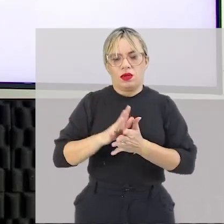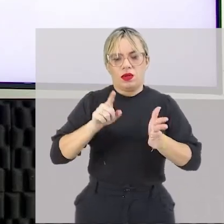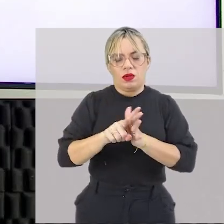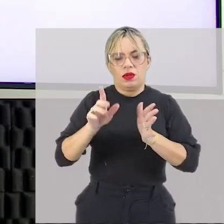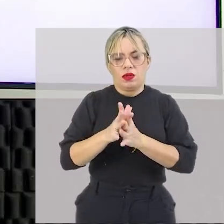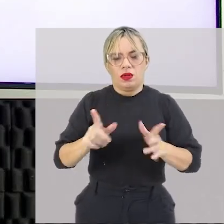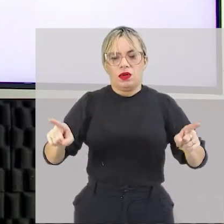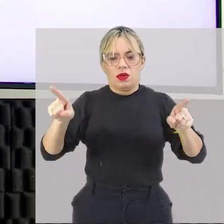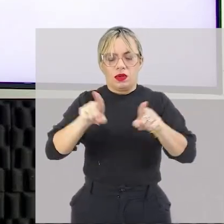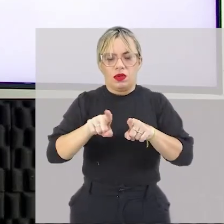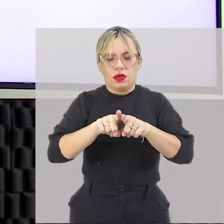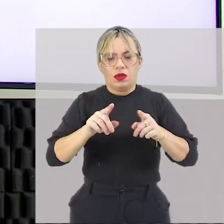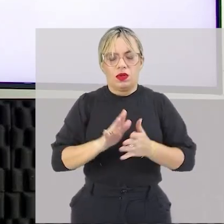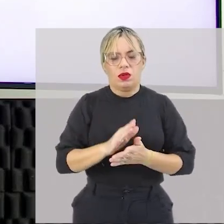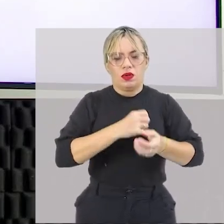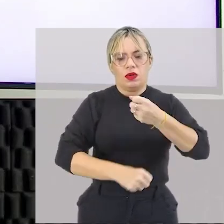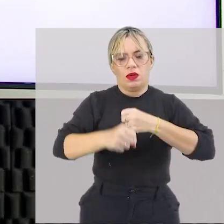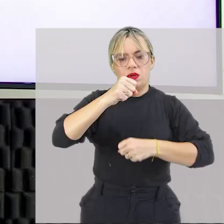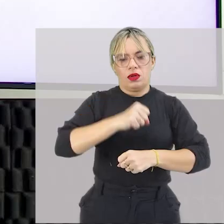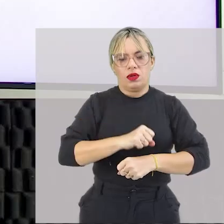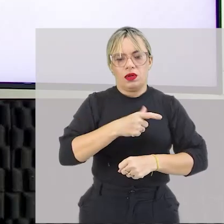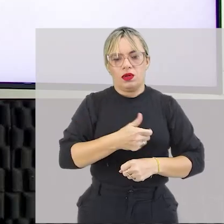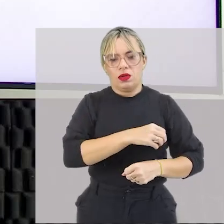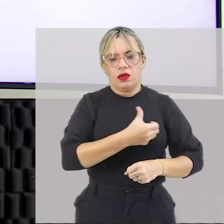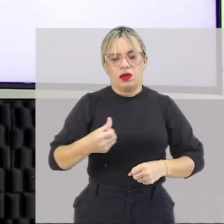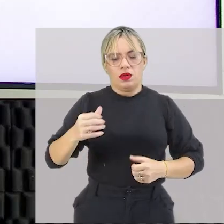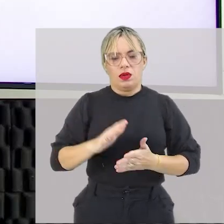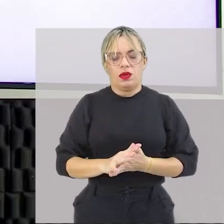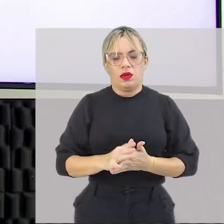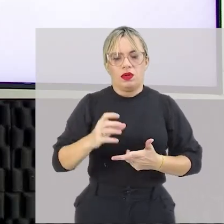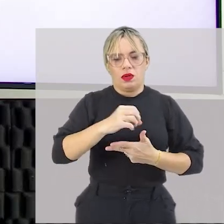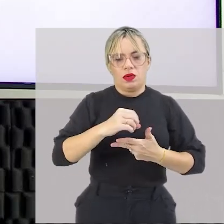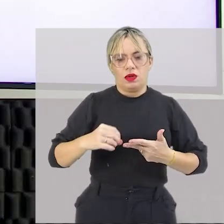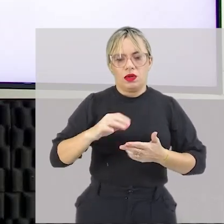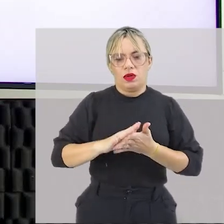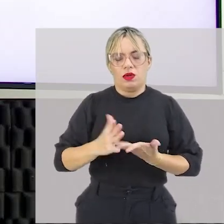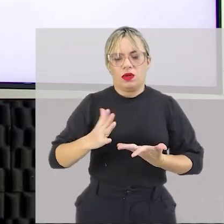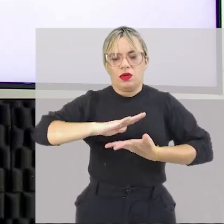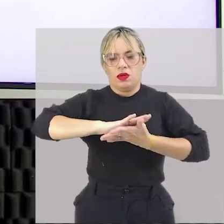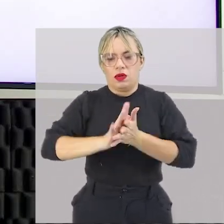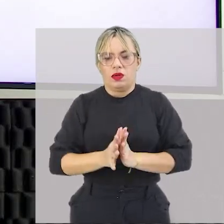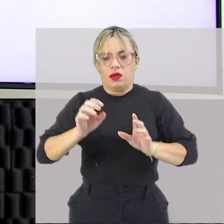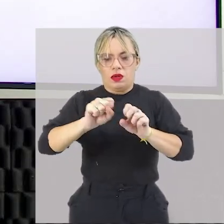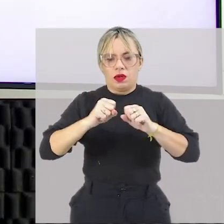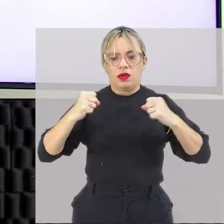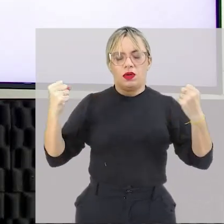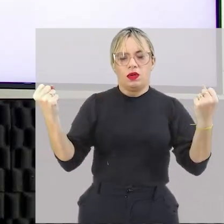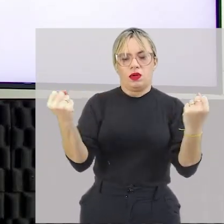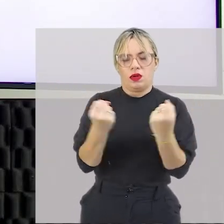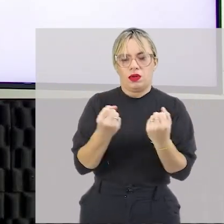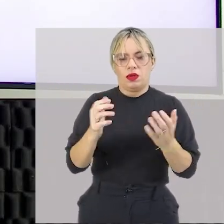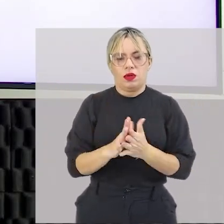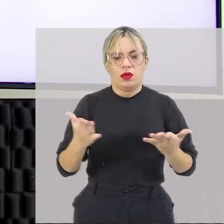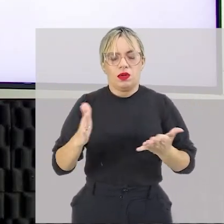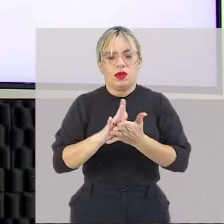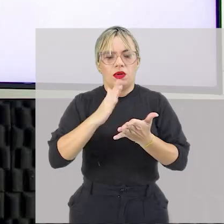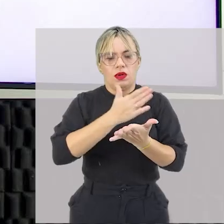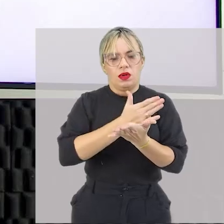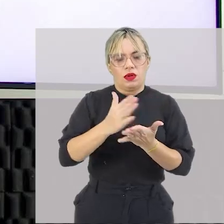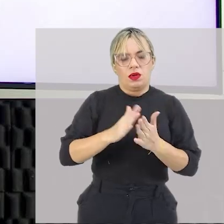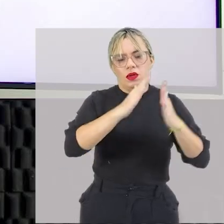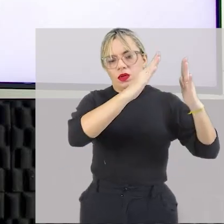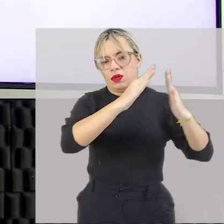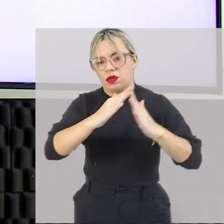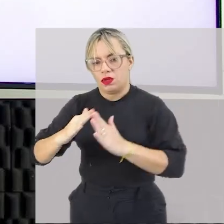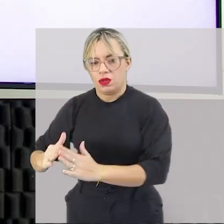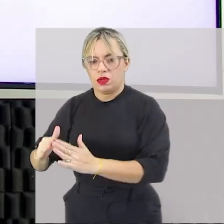Enem de 2016. É uma questão que trata de outro tipo de preconceito, que é o preconceito social. E aí começa citando a favela.